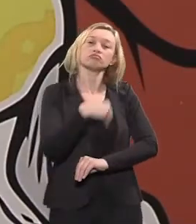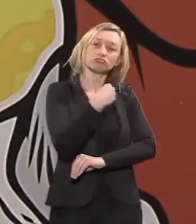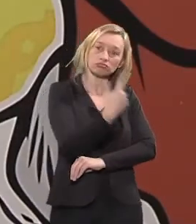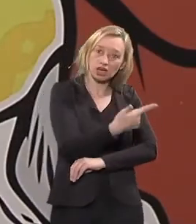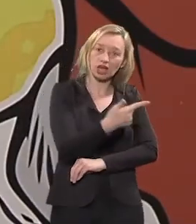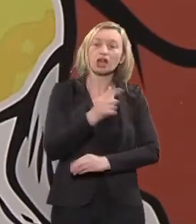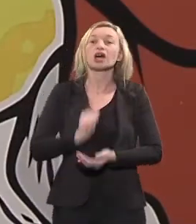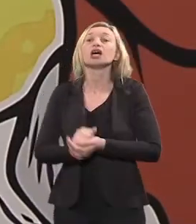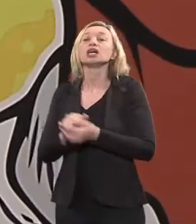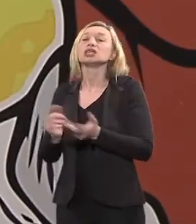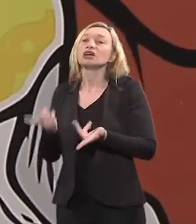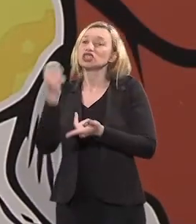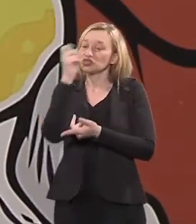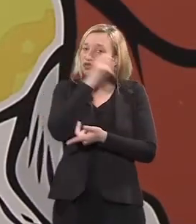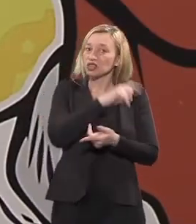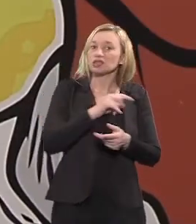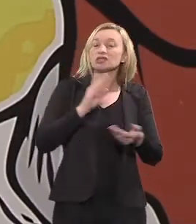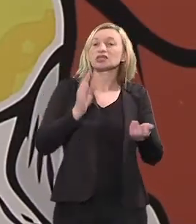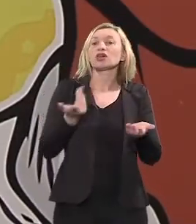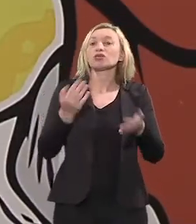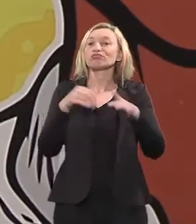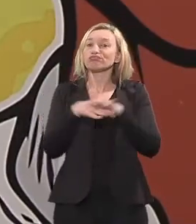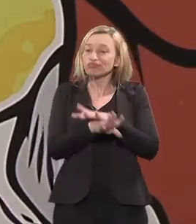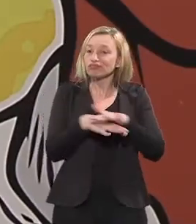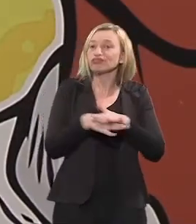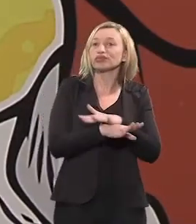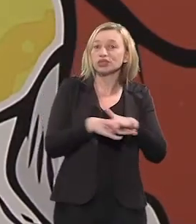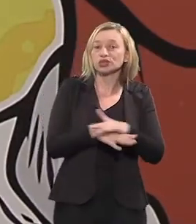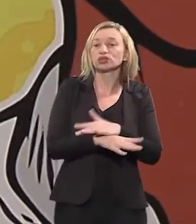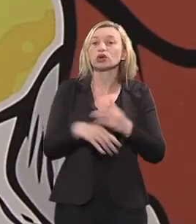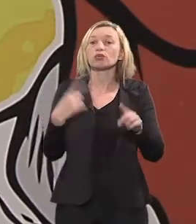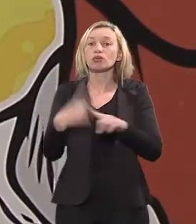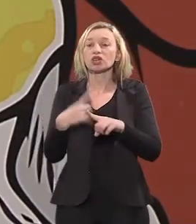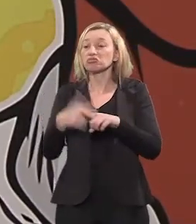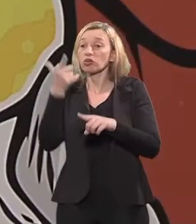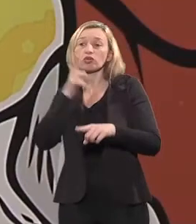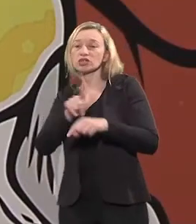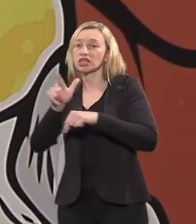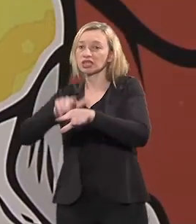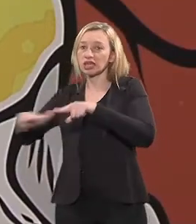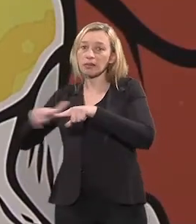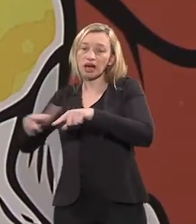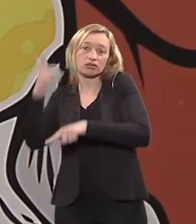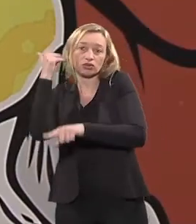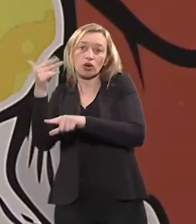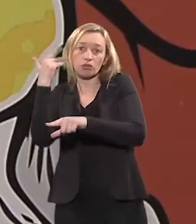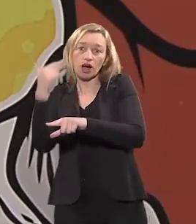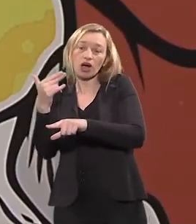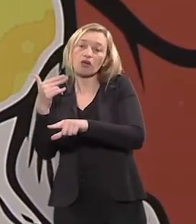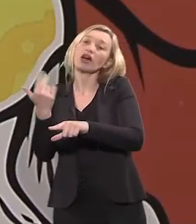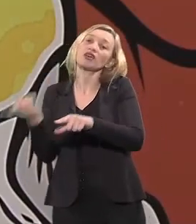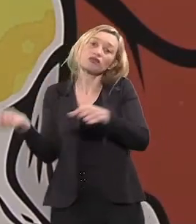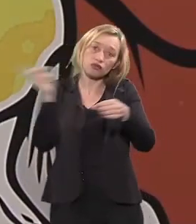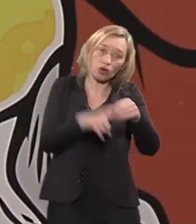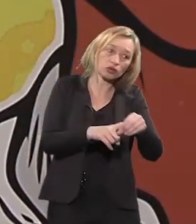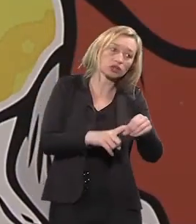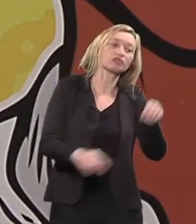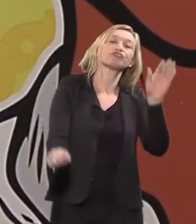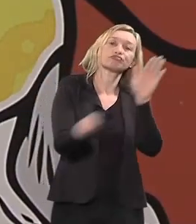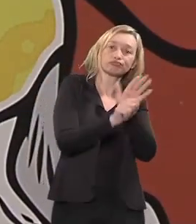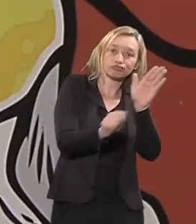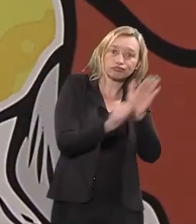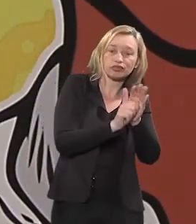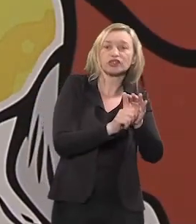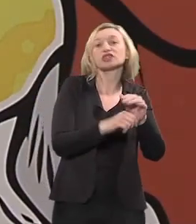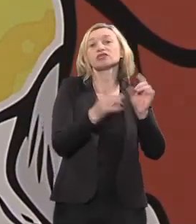situação de vulnerabilidade. Enfim, isso se torna um ciclo vicioso perverso. Não só para ela, mas toda a família da mulher é afetada.